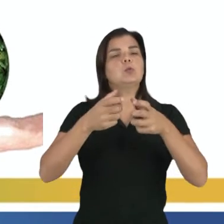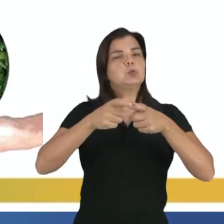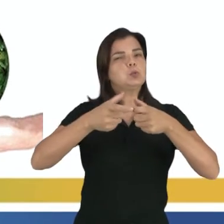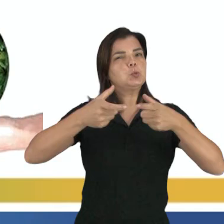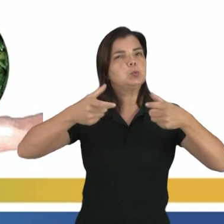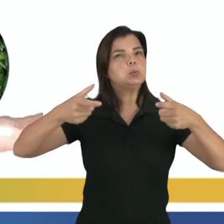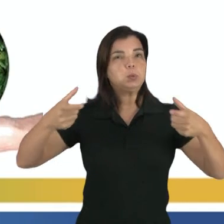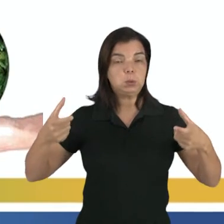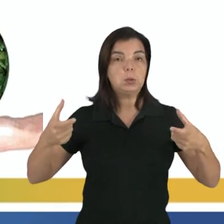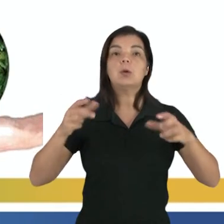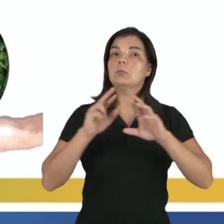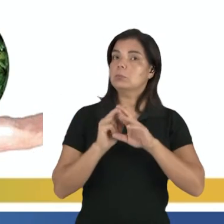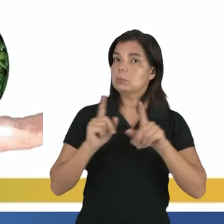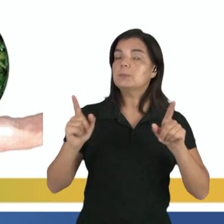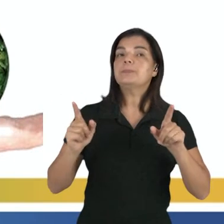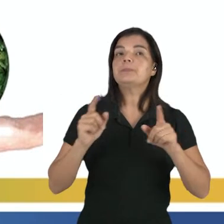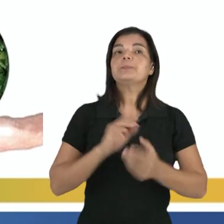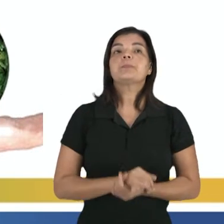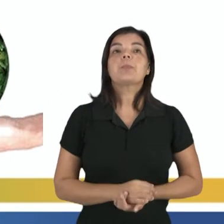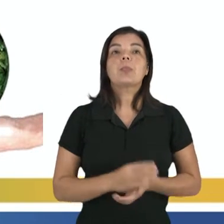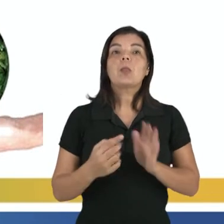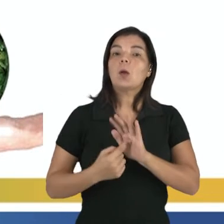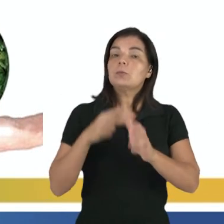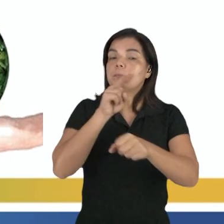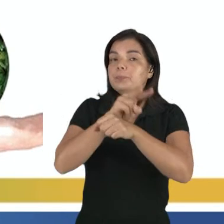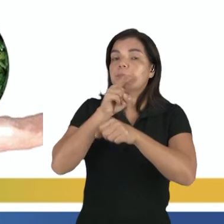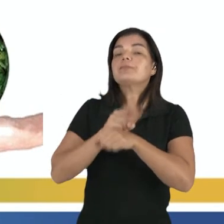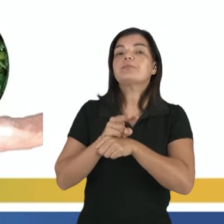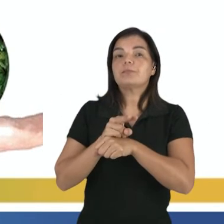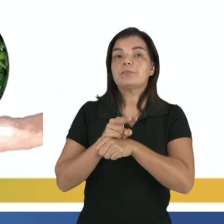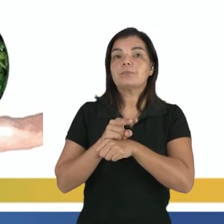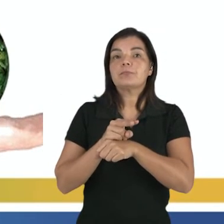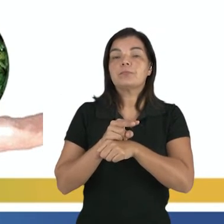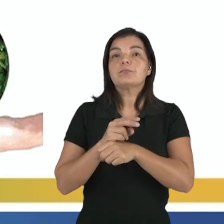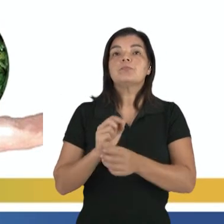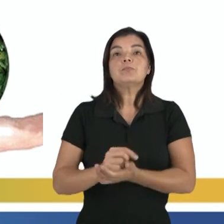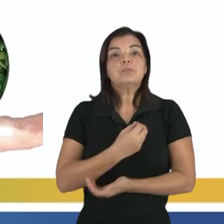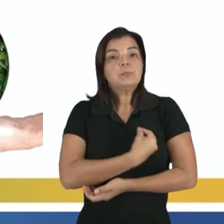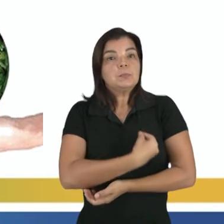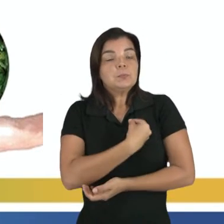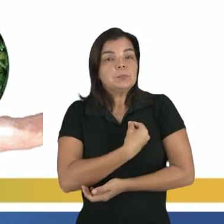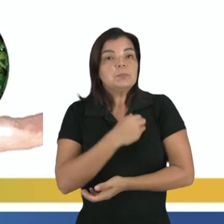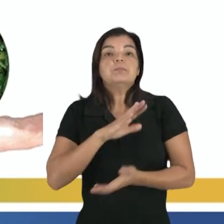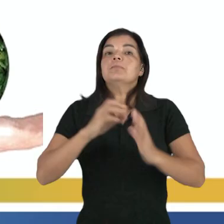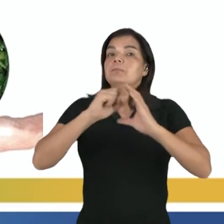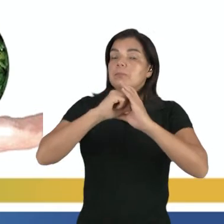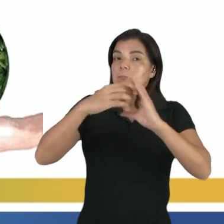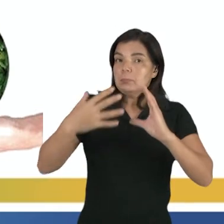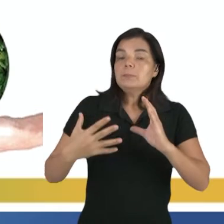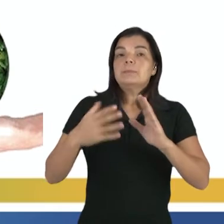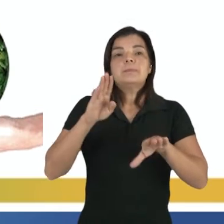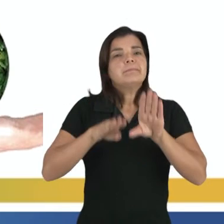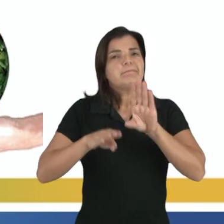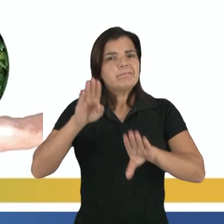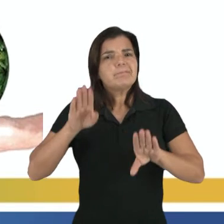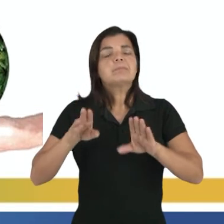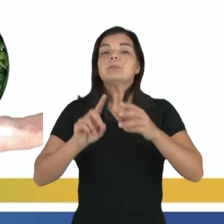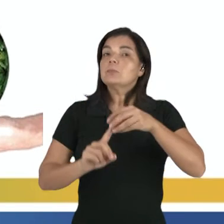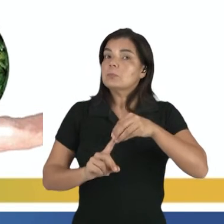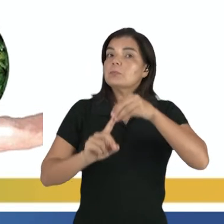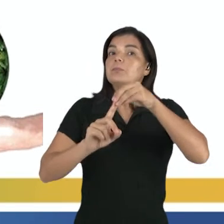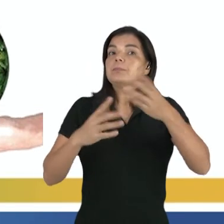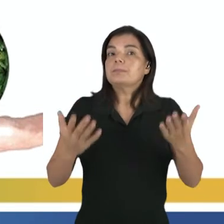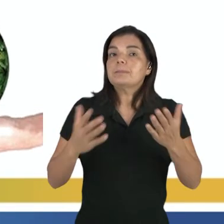e muito distinto, a preservação, as espécies apresentam geralmente características que às vezes são